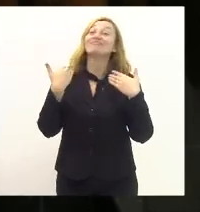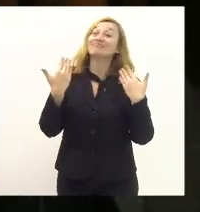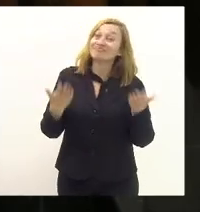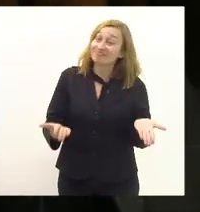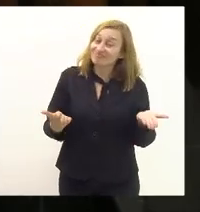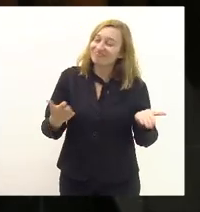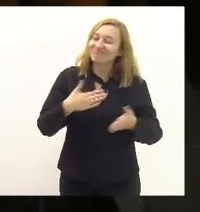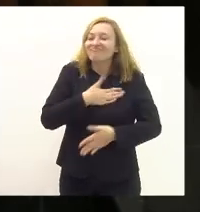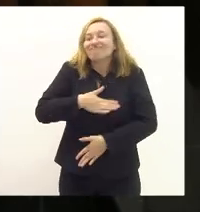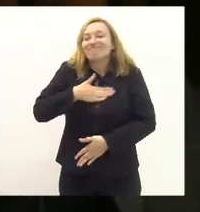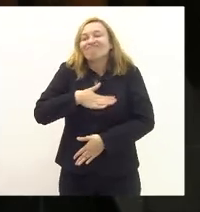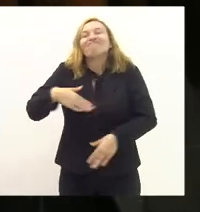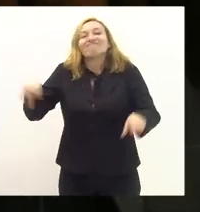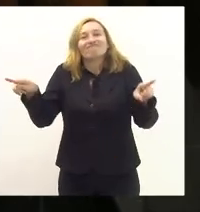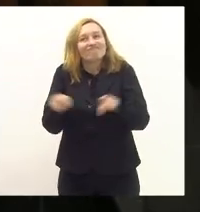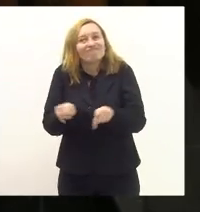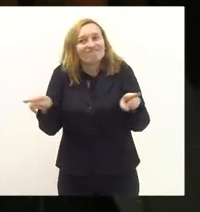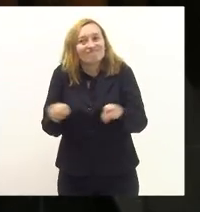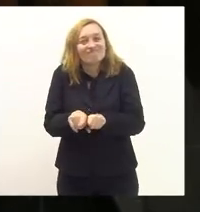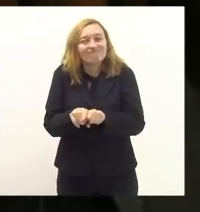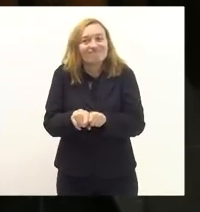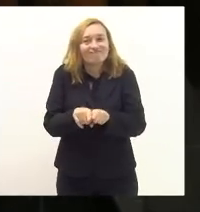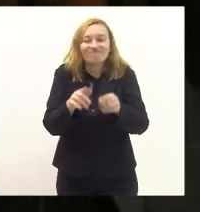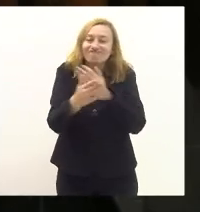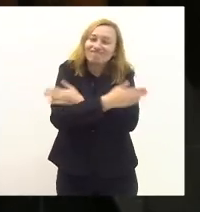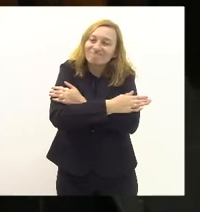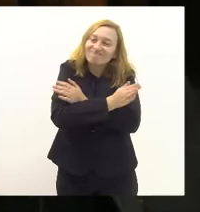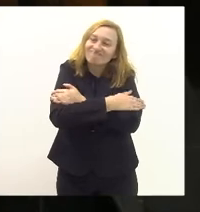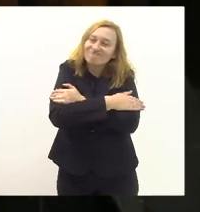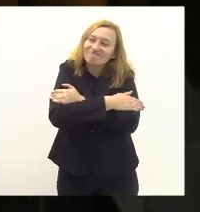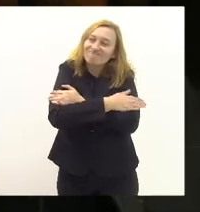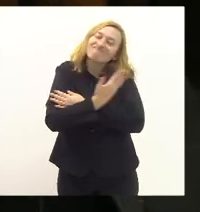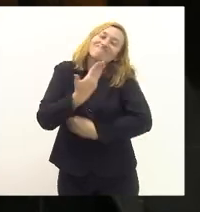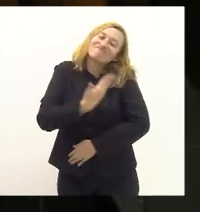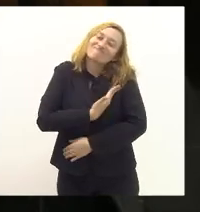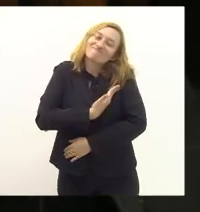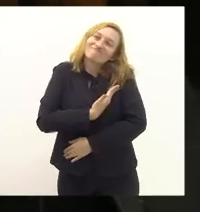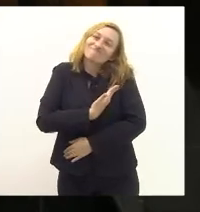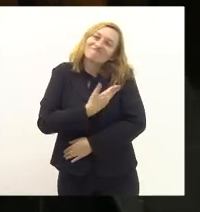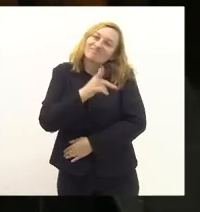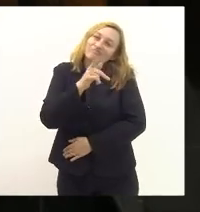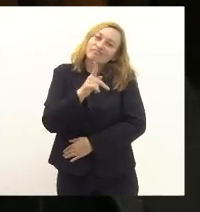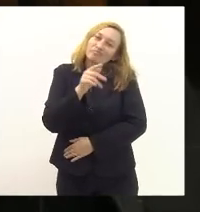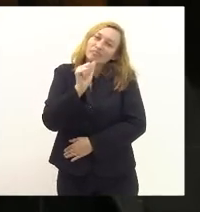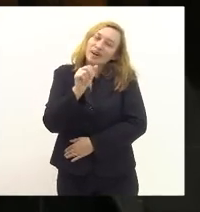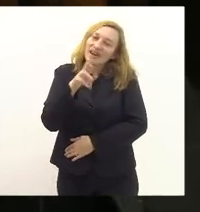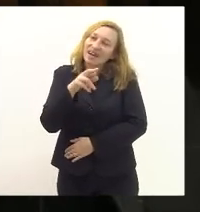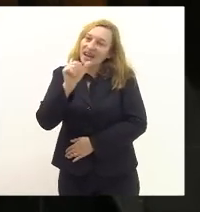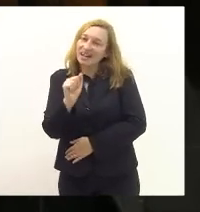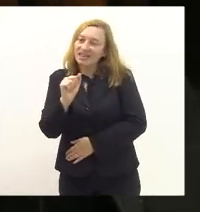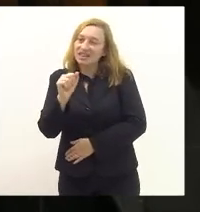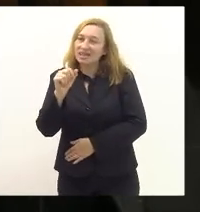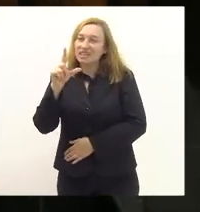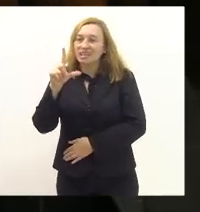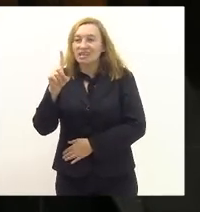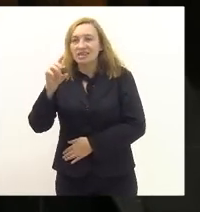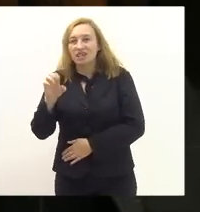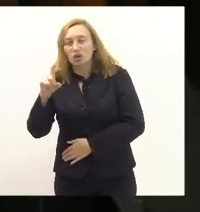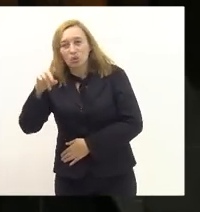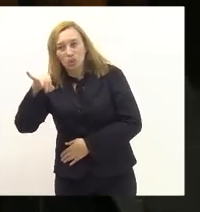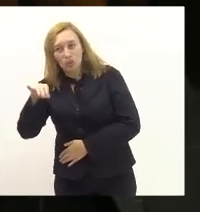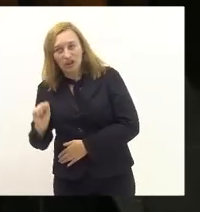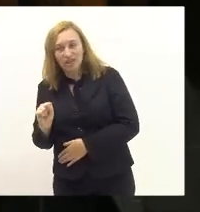eu gostaria também de deixar aqui um abraço para os meus amigos de Parada de Lucas e de Vigário Geral e fazer